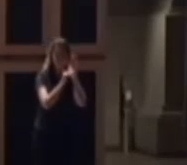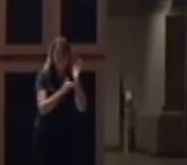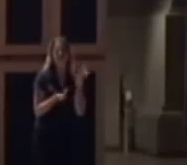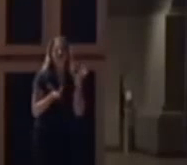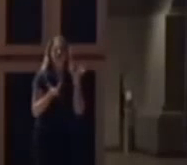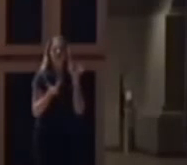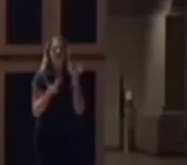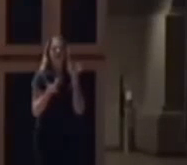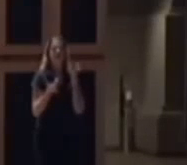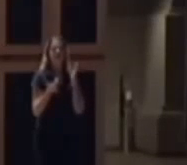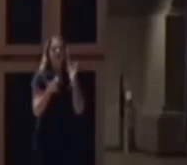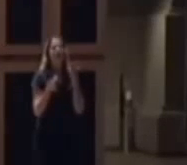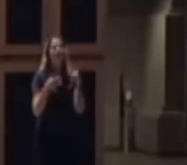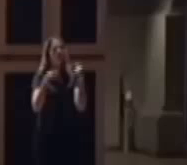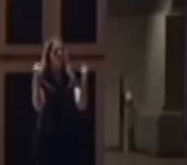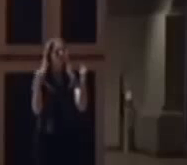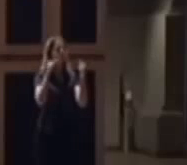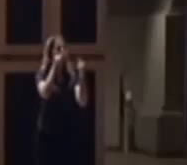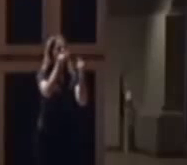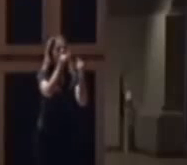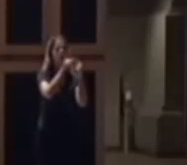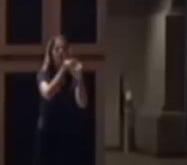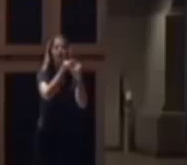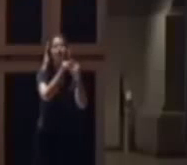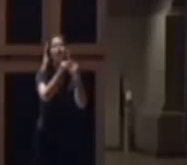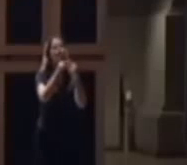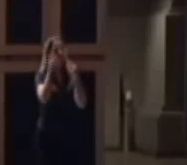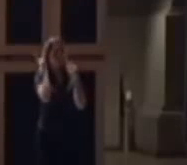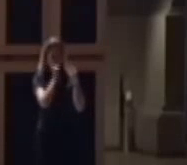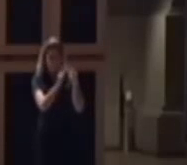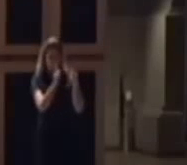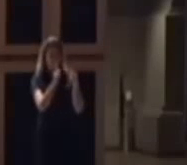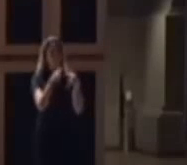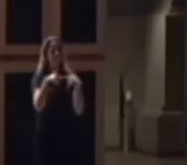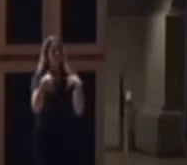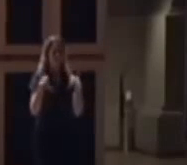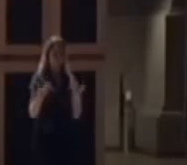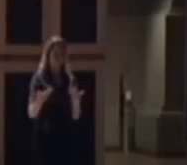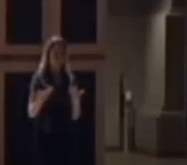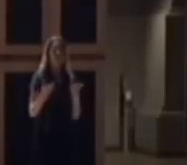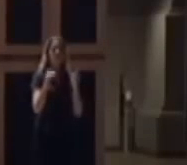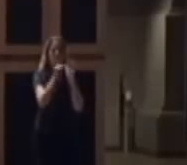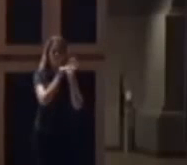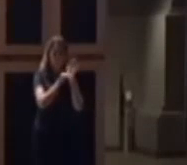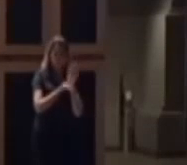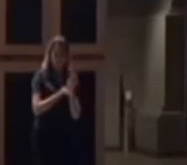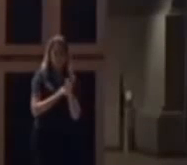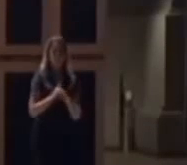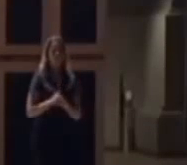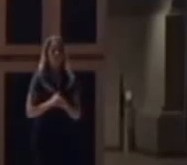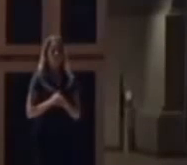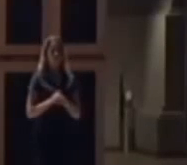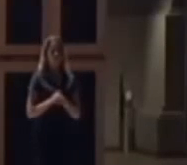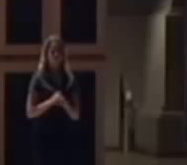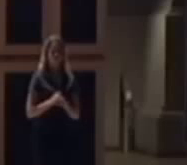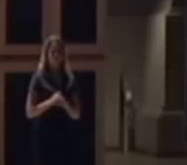e resultados a serem atingidos pela entidade e respectivos prazos de execução ou cronogramas,